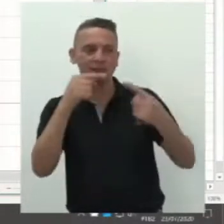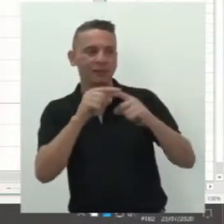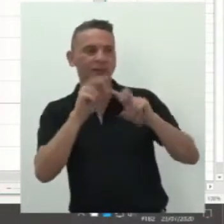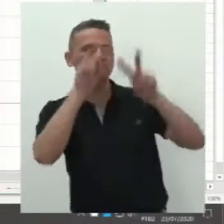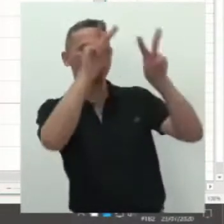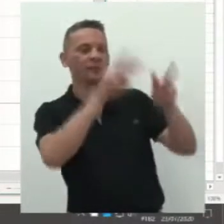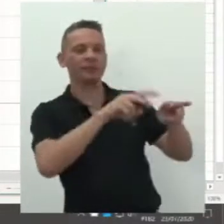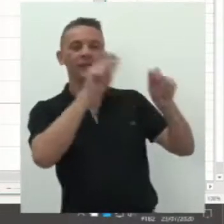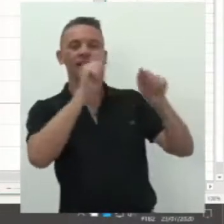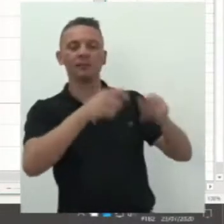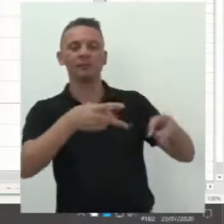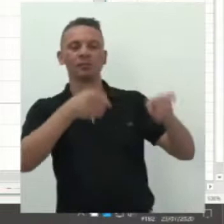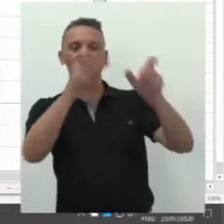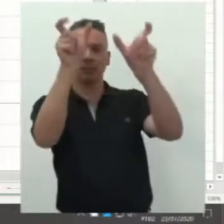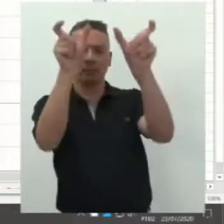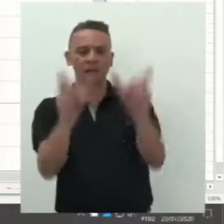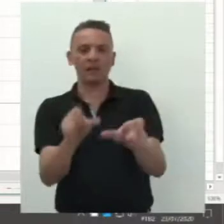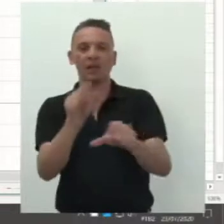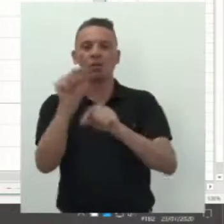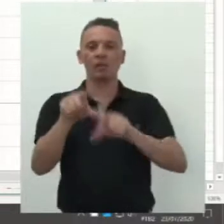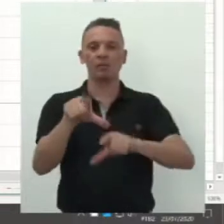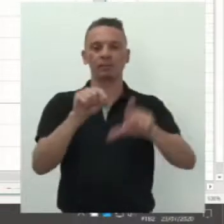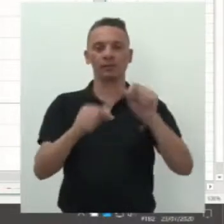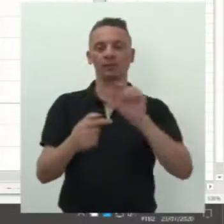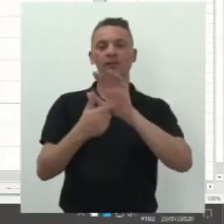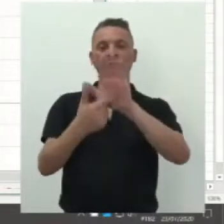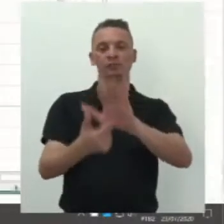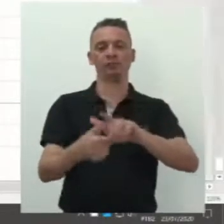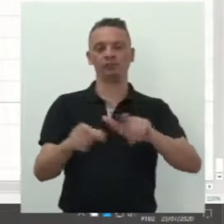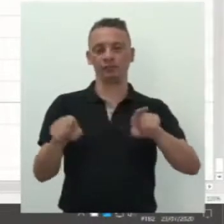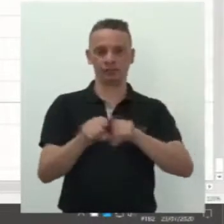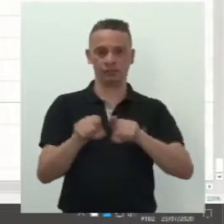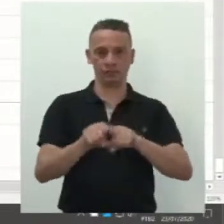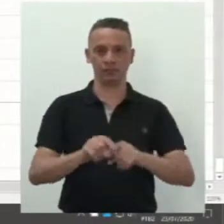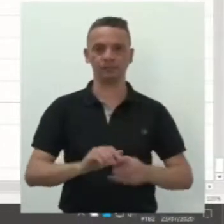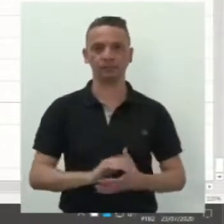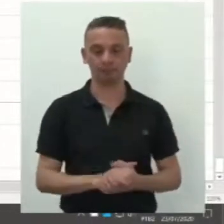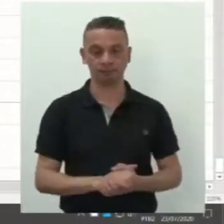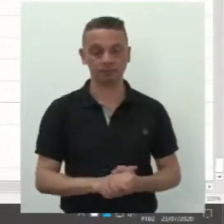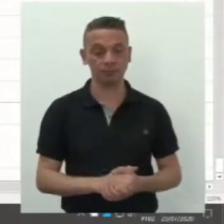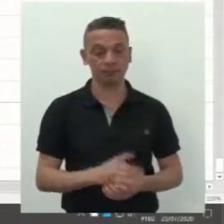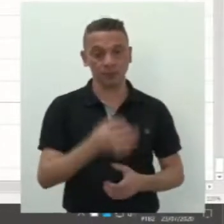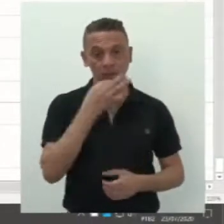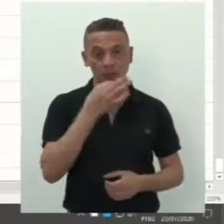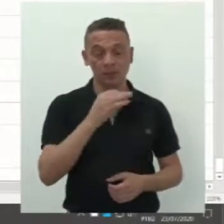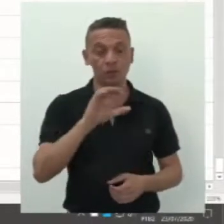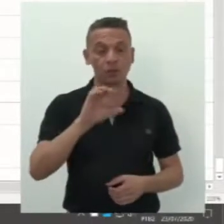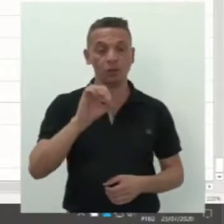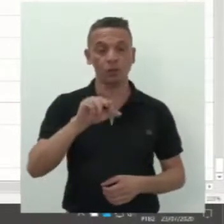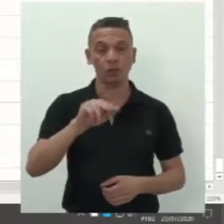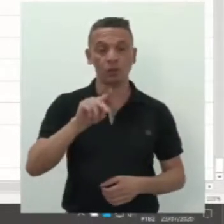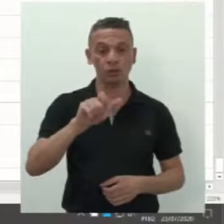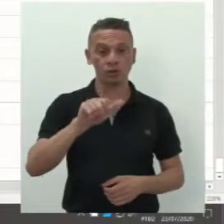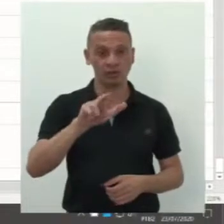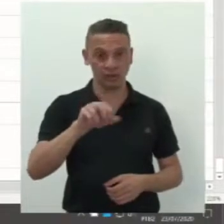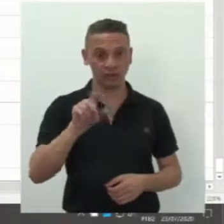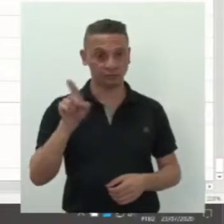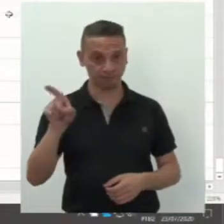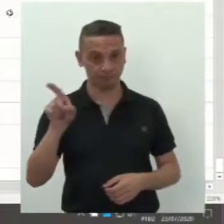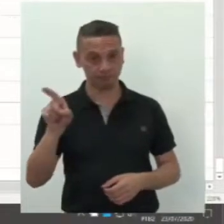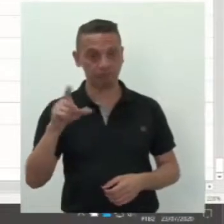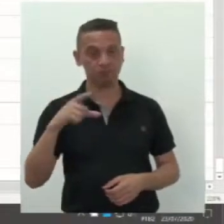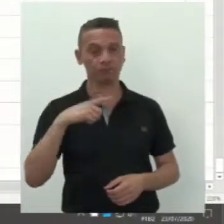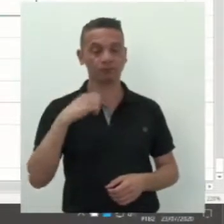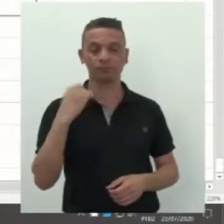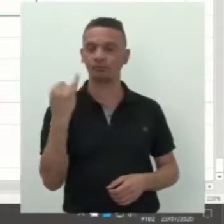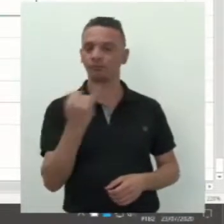então, personalizar o que você consegue deixar congelado aqui, tá? Então, a opção congelar painéis aí é uma opção